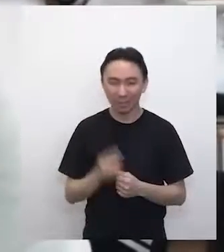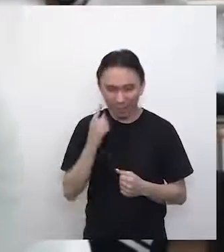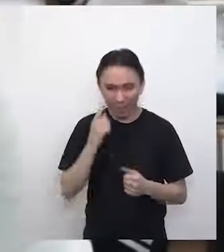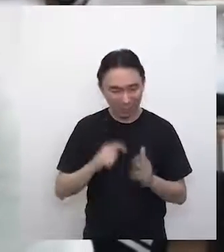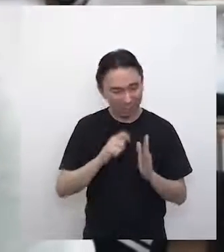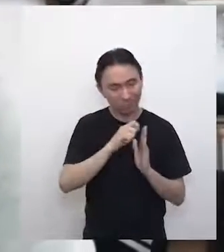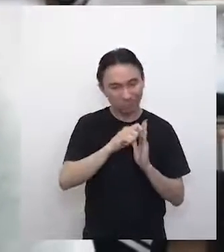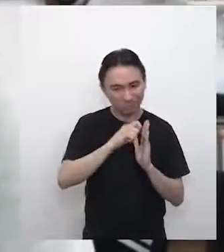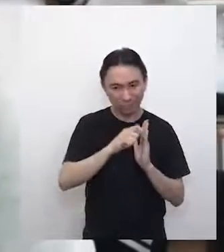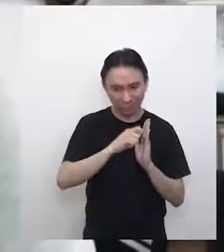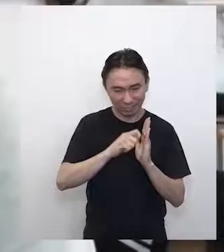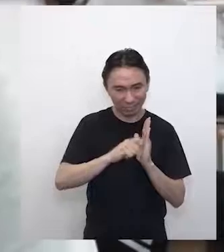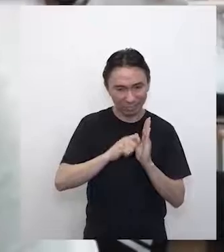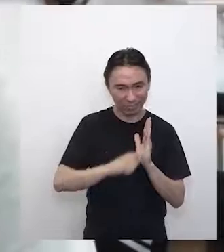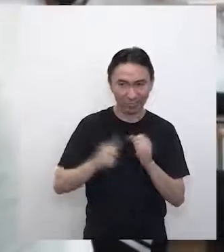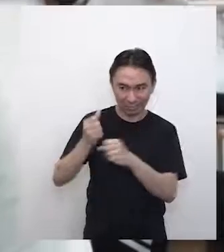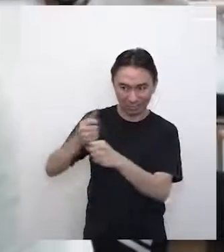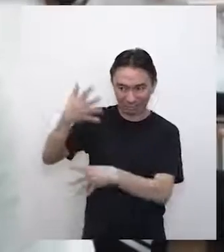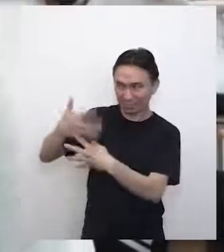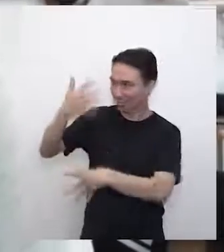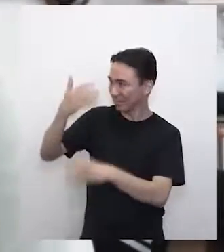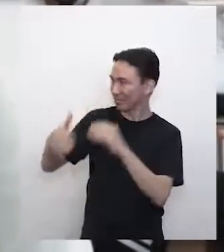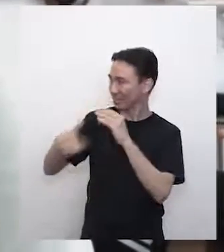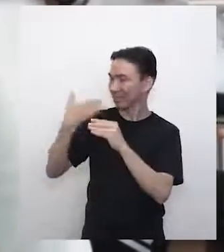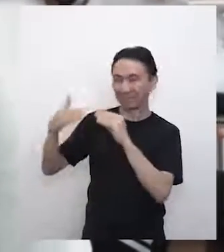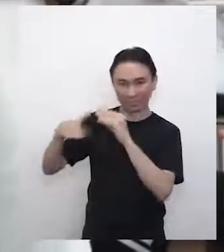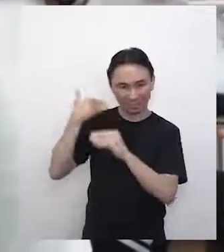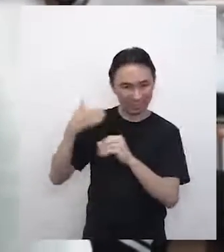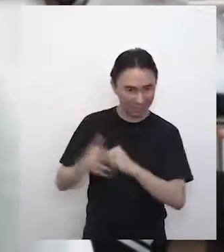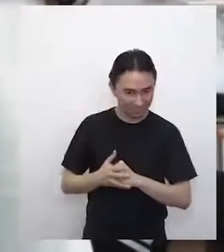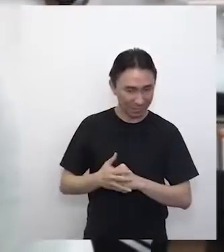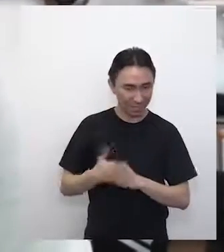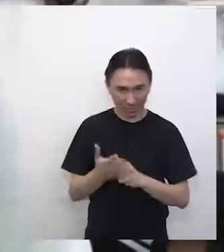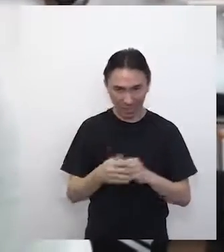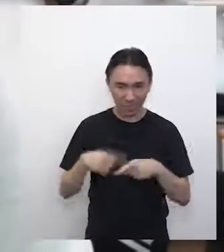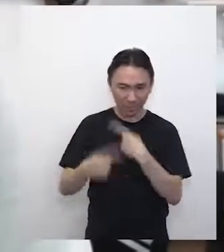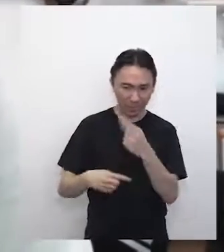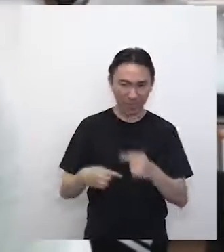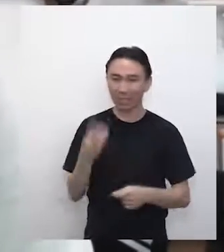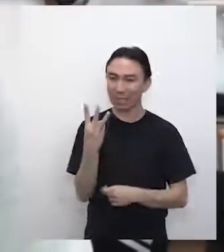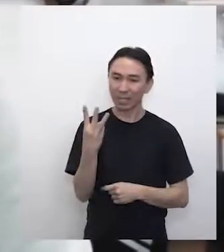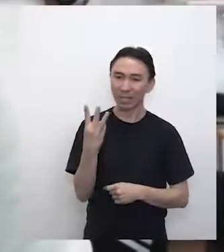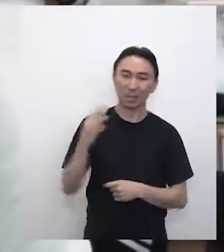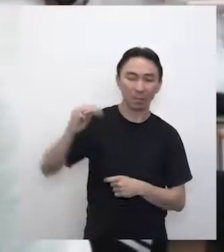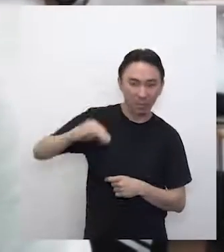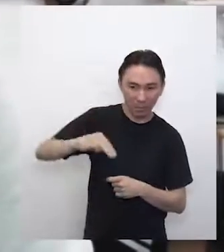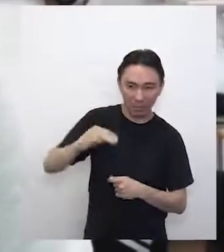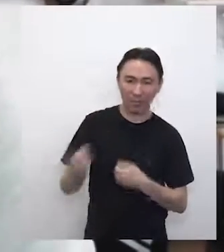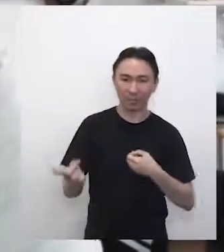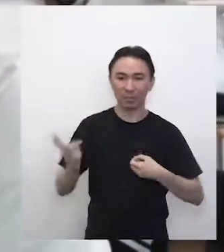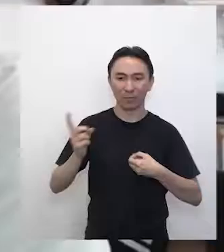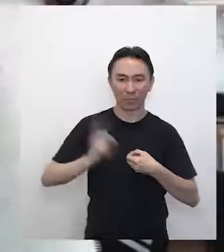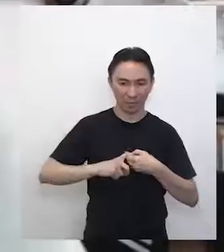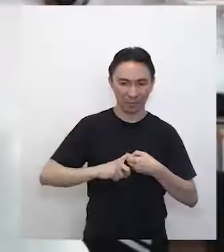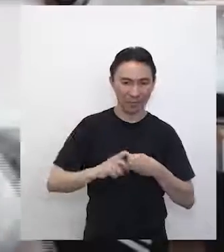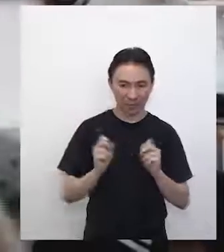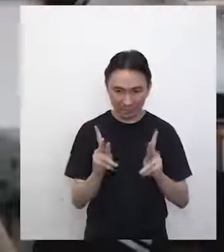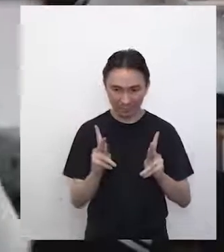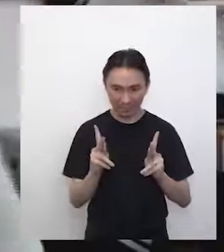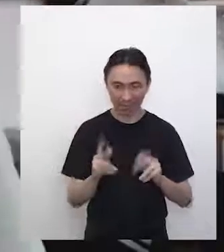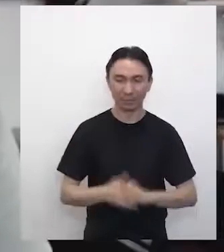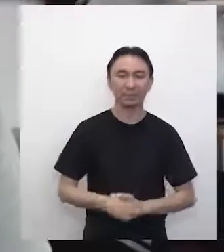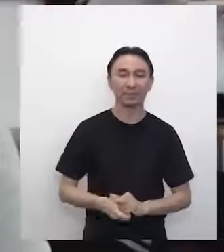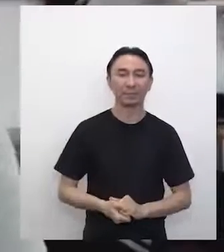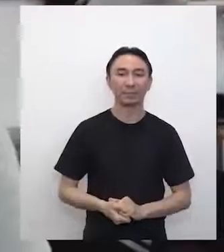anota aí, marca no chat, tá? Então, a gente volta em 3 minutinhos com as respostas de vocês, beleza?